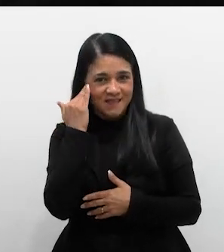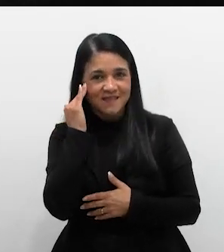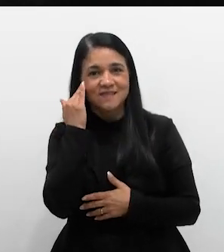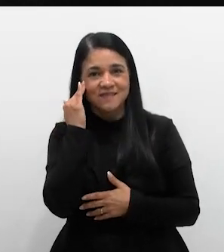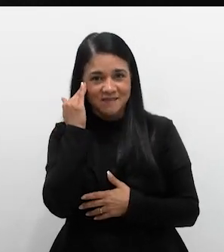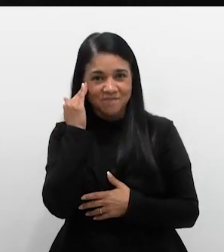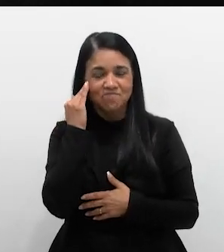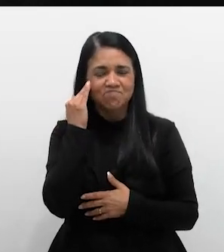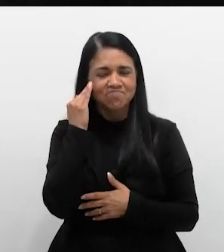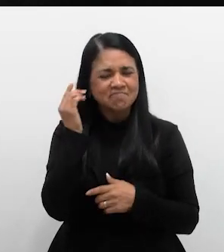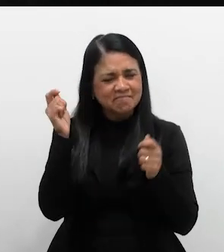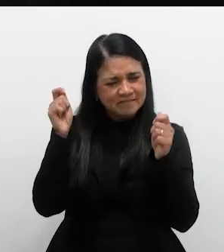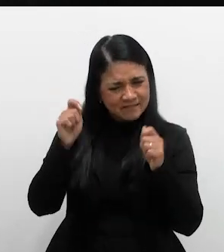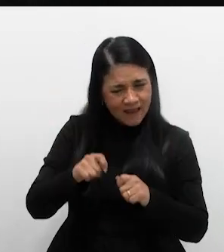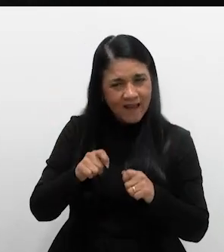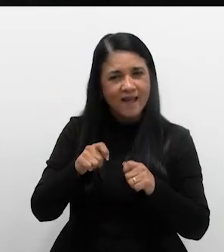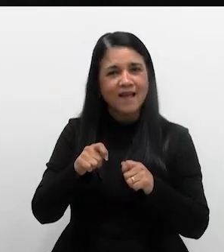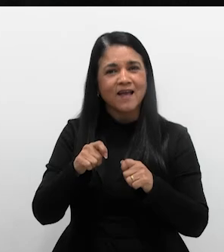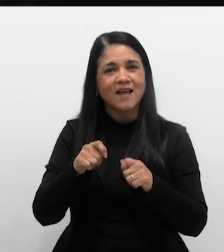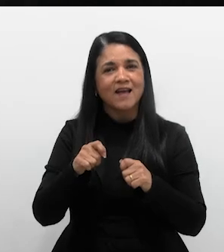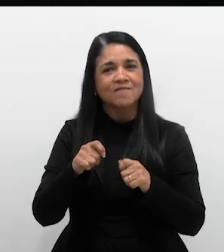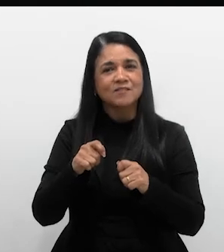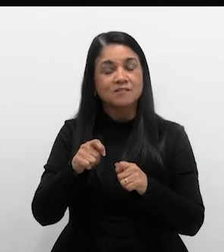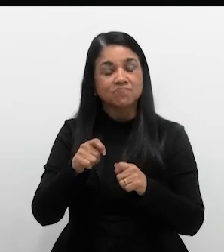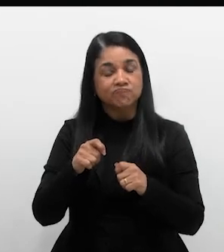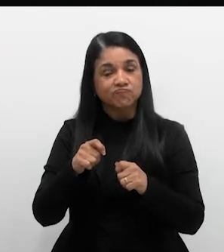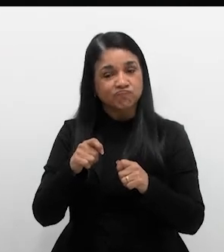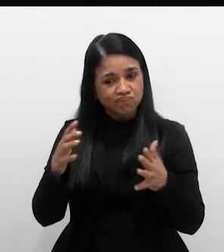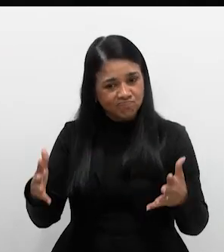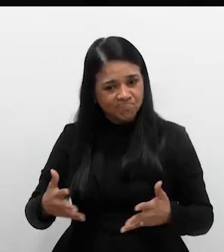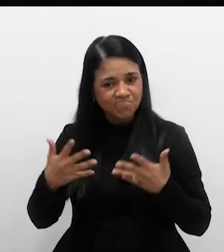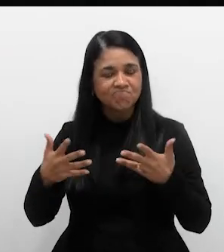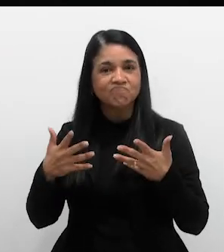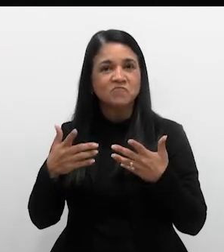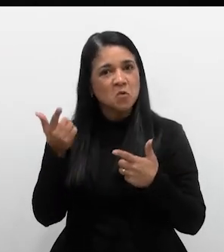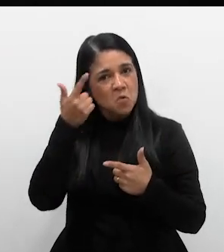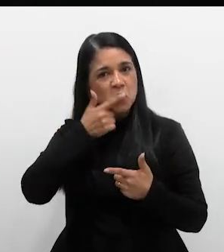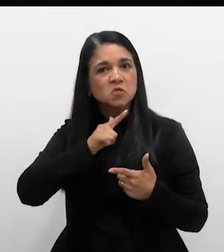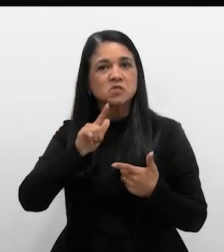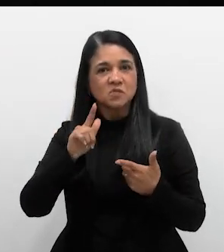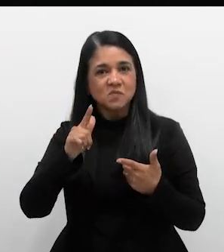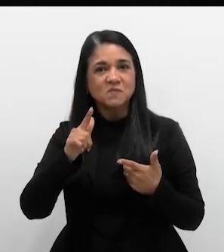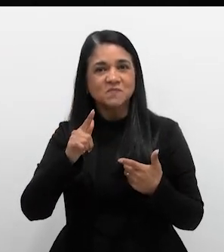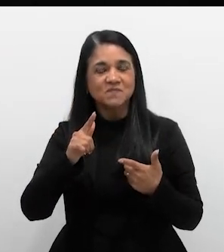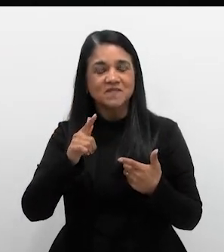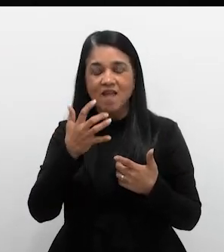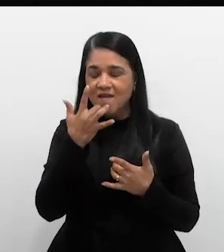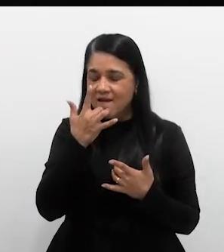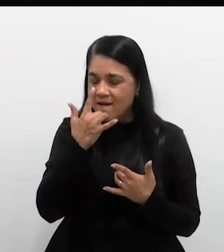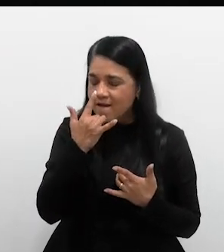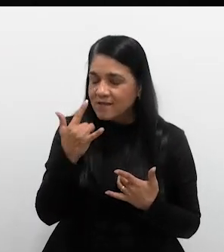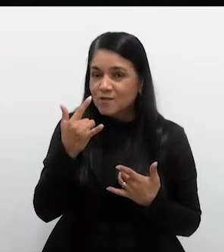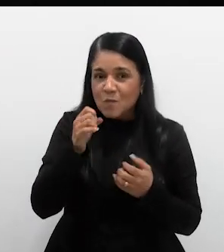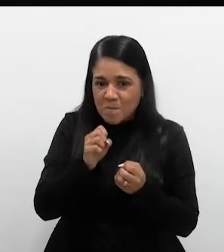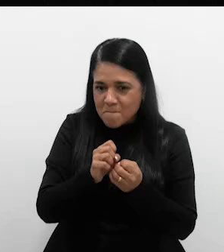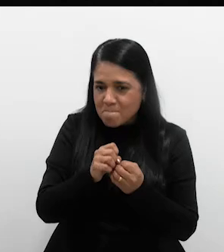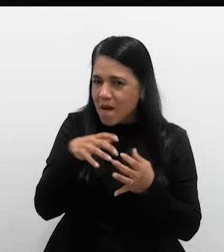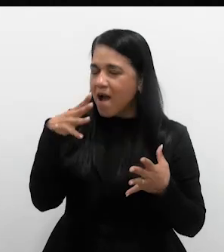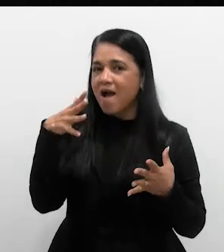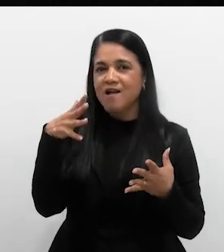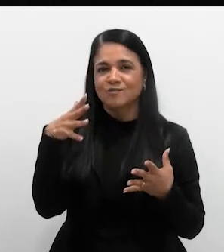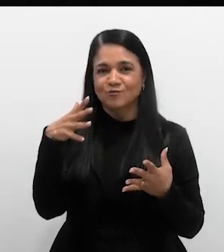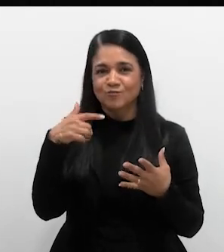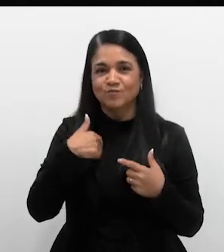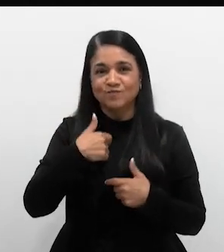muito para bom. você entender que eu posso chegar, e aí você se convence que você vai chegar lá, né? Não, é tão encantador, é